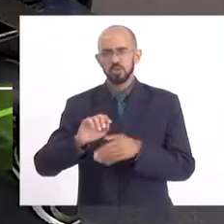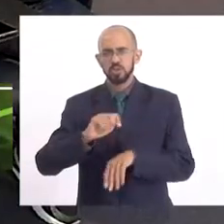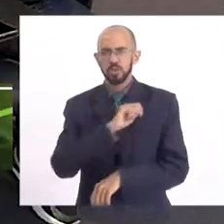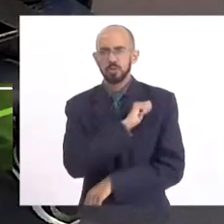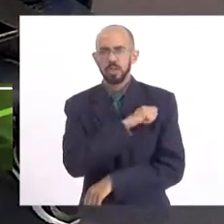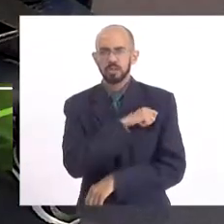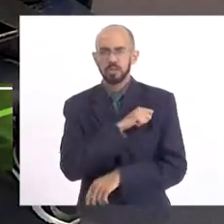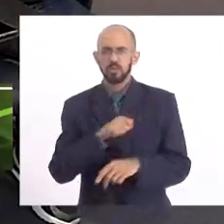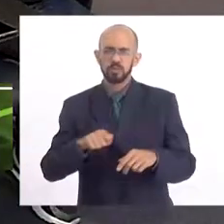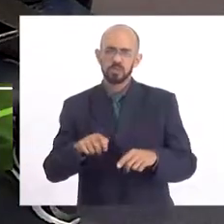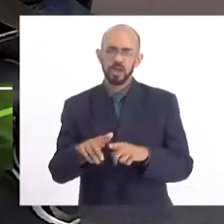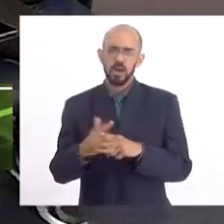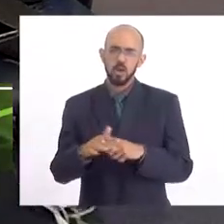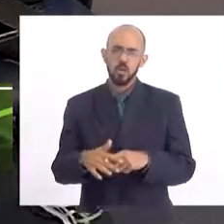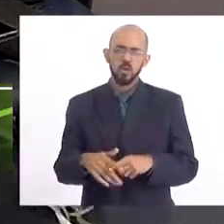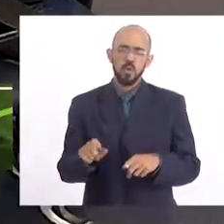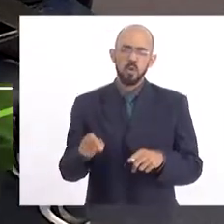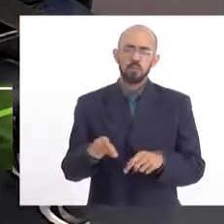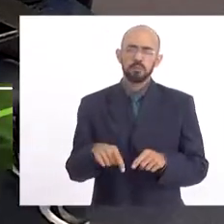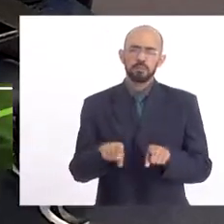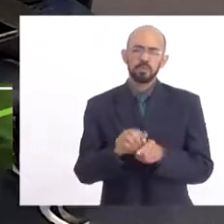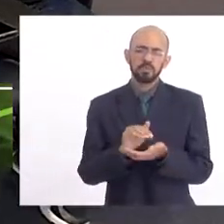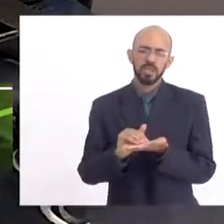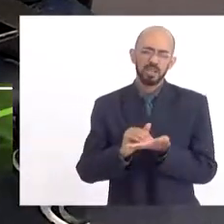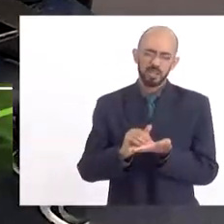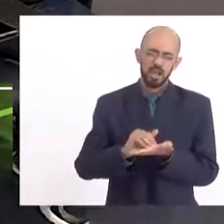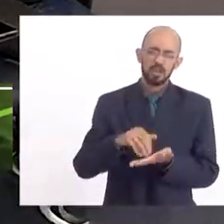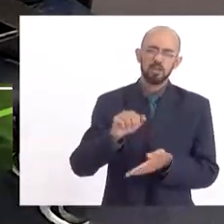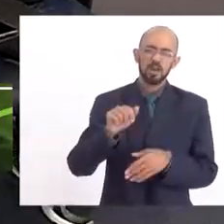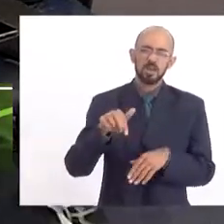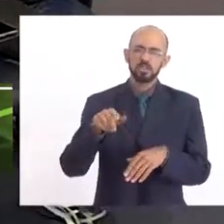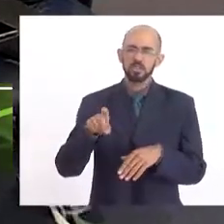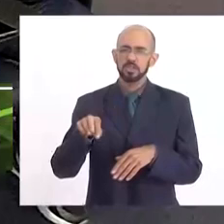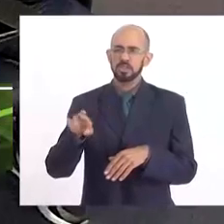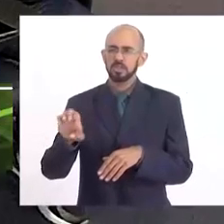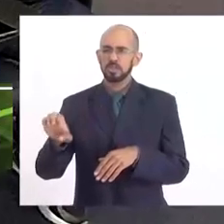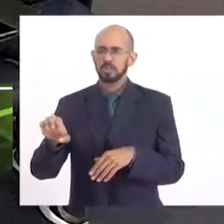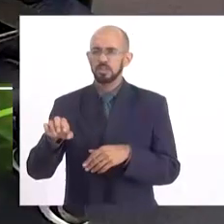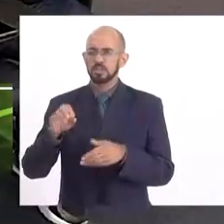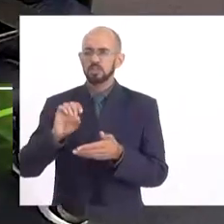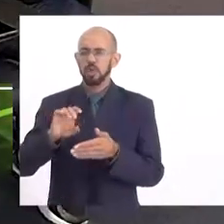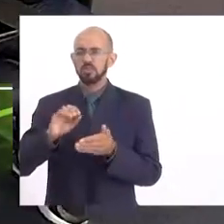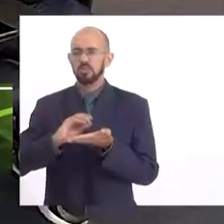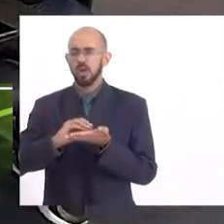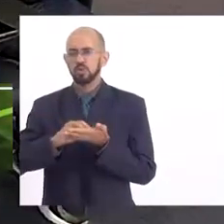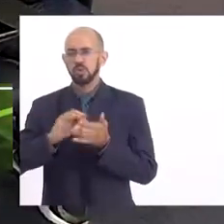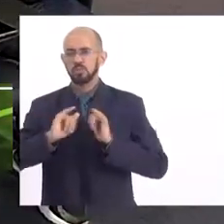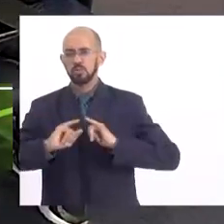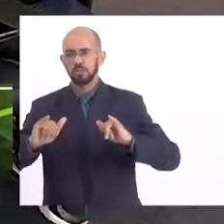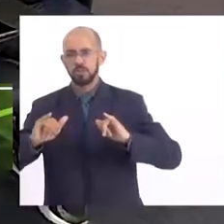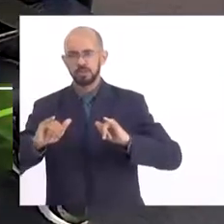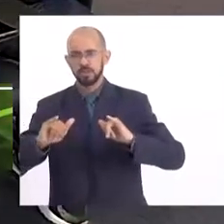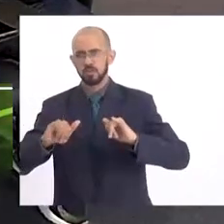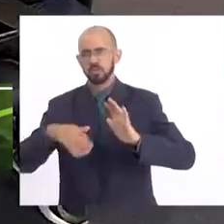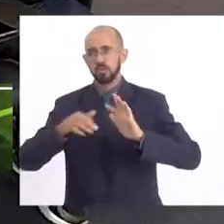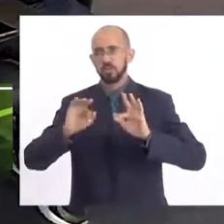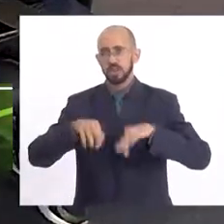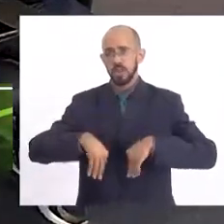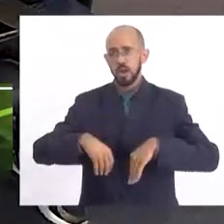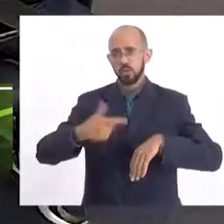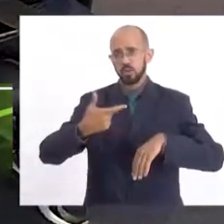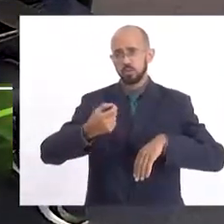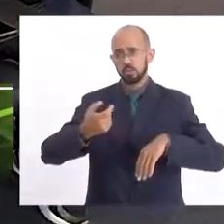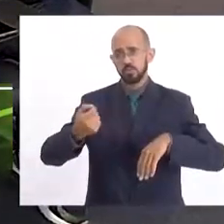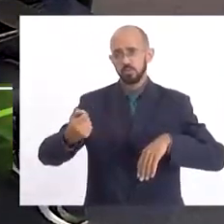pelo secretário Alexandre Valle, que já também deu o ok dele, e só falta a publicação. E aí, do final de 20 para cá,